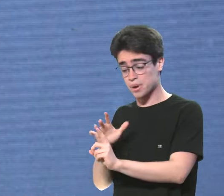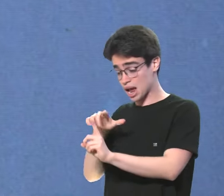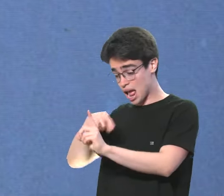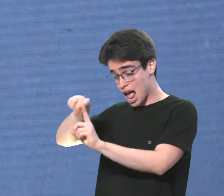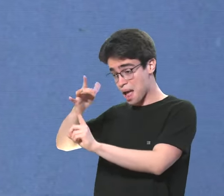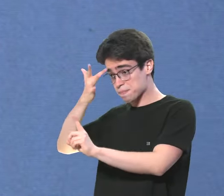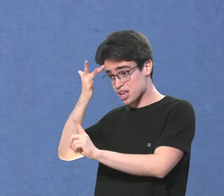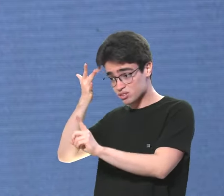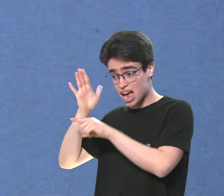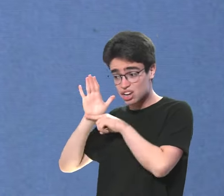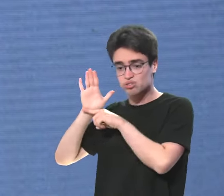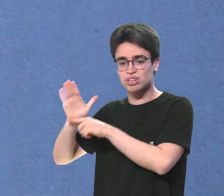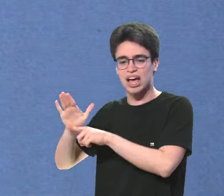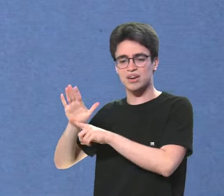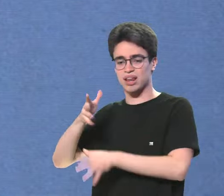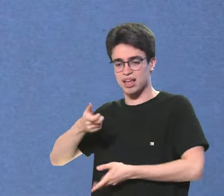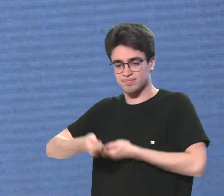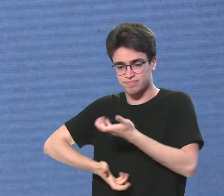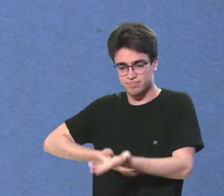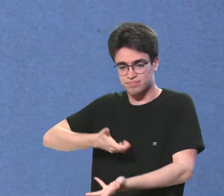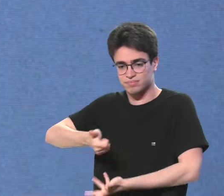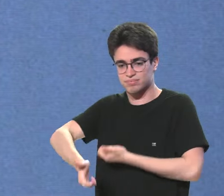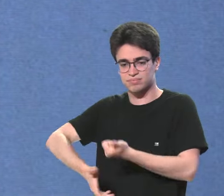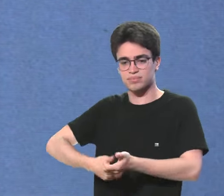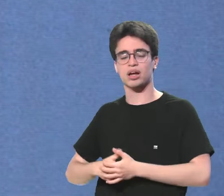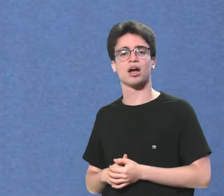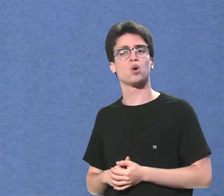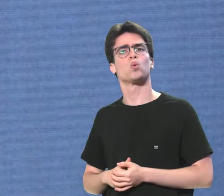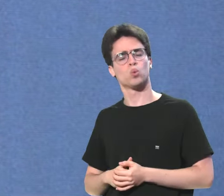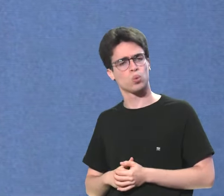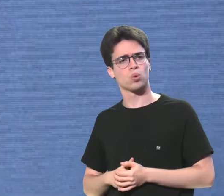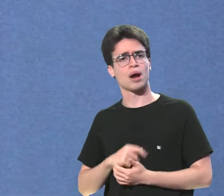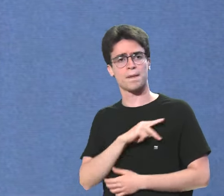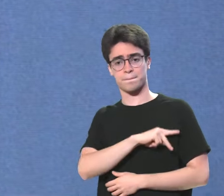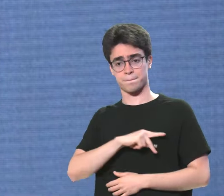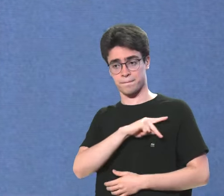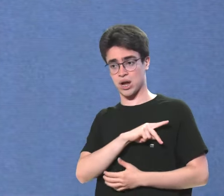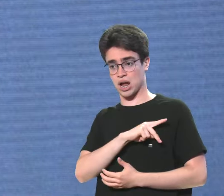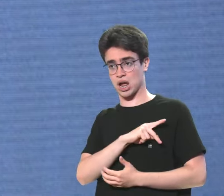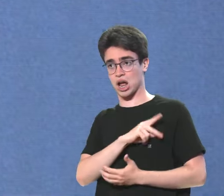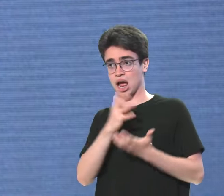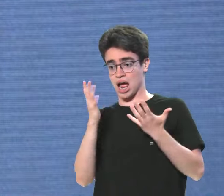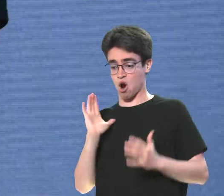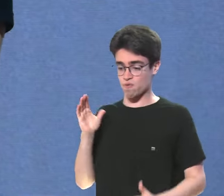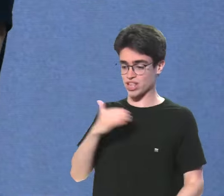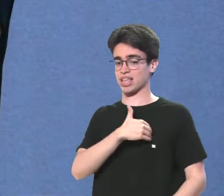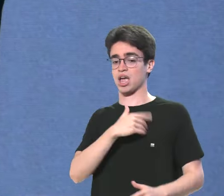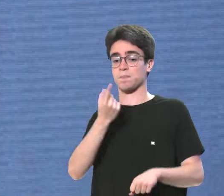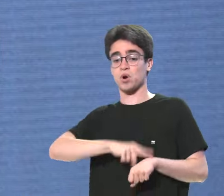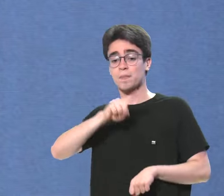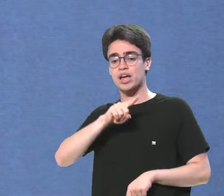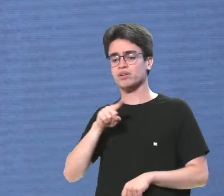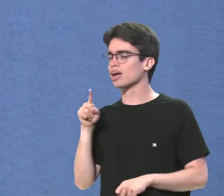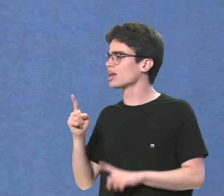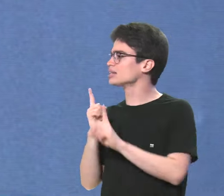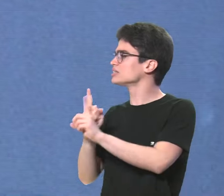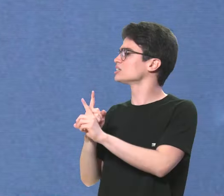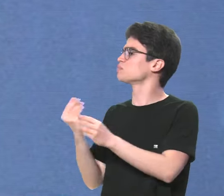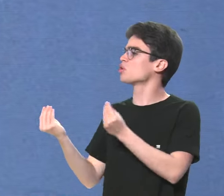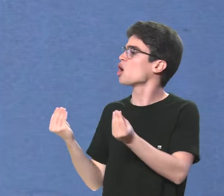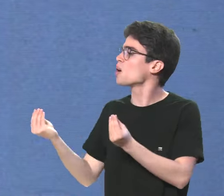descer pela Muralha Saulo tinha acabado de se converter como que ele tinha discípulo ele entendia